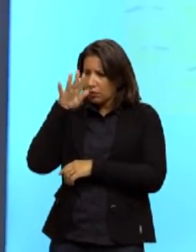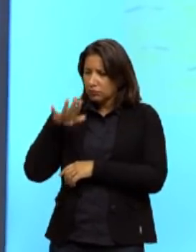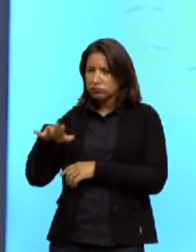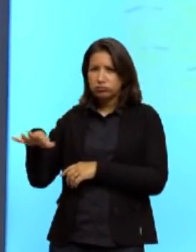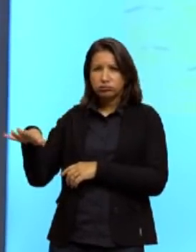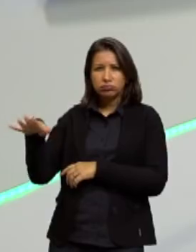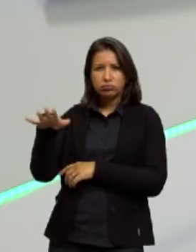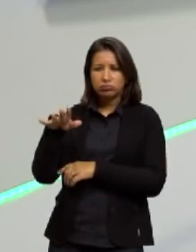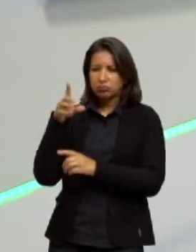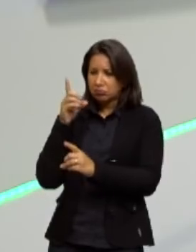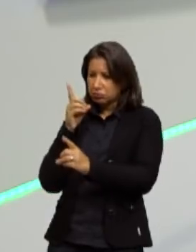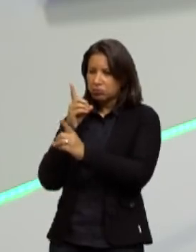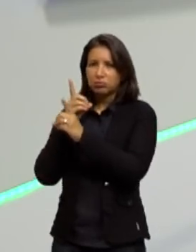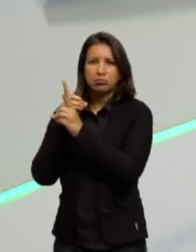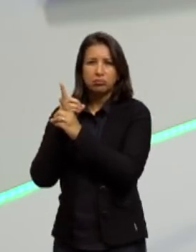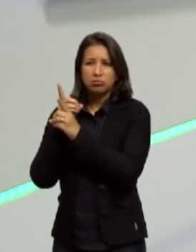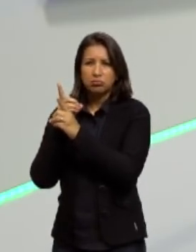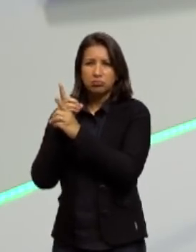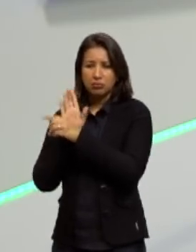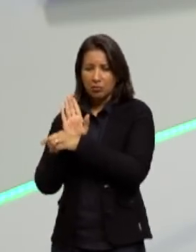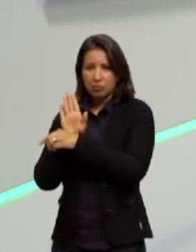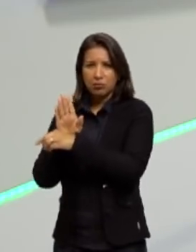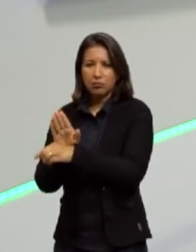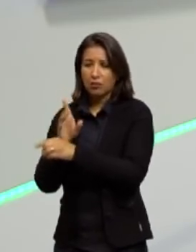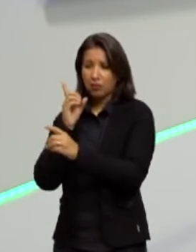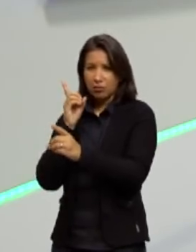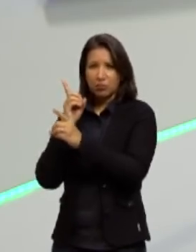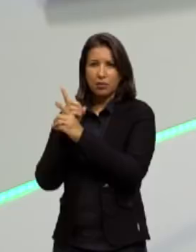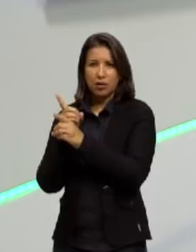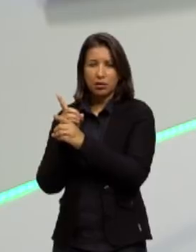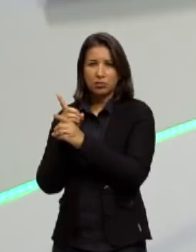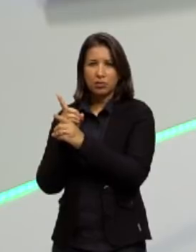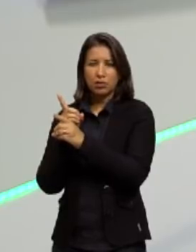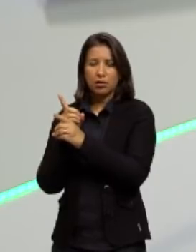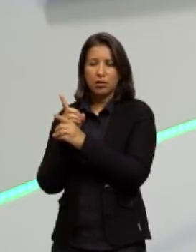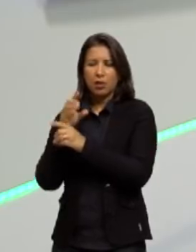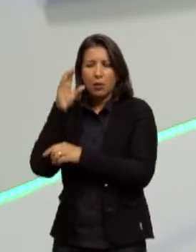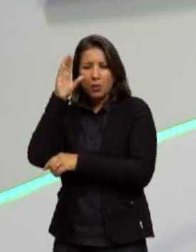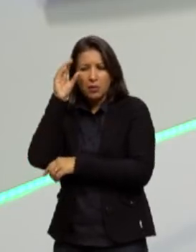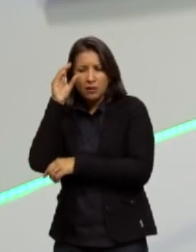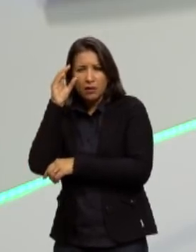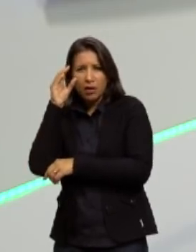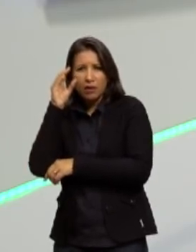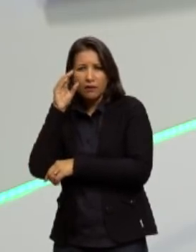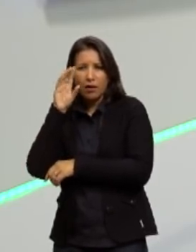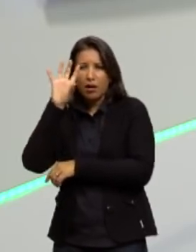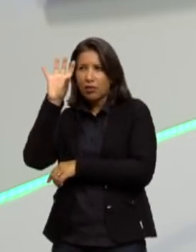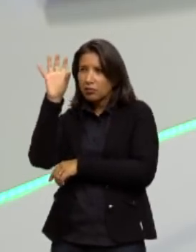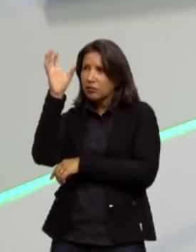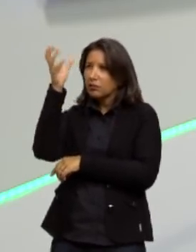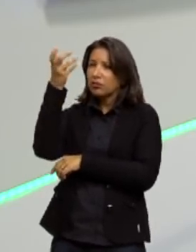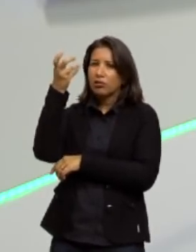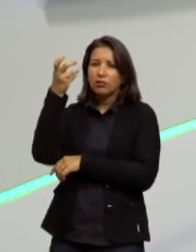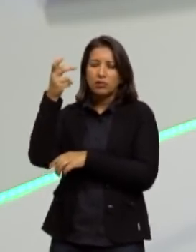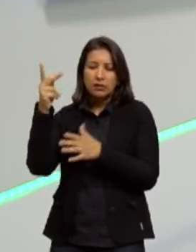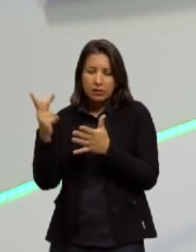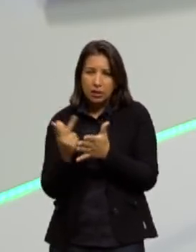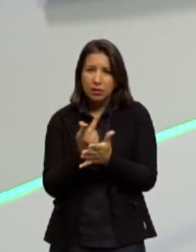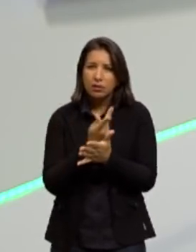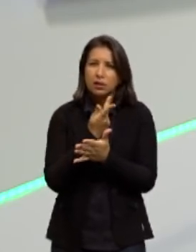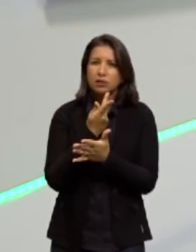as descobertas na antiguidade né porque observamos aquele fenômenos que estava